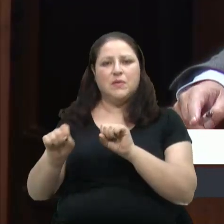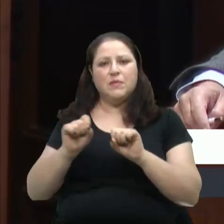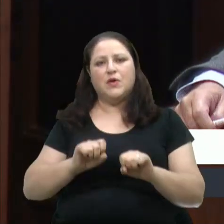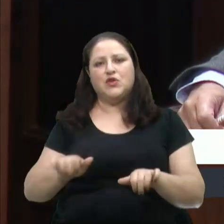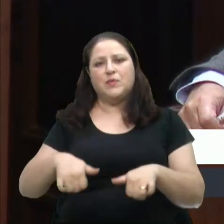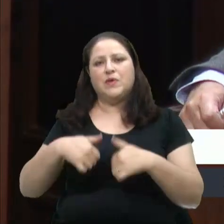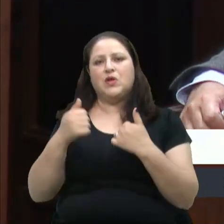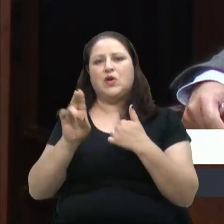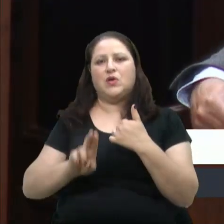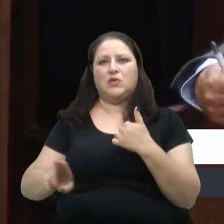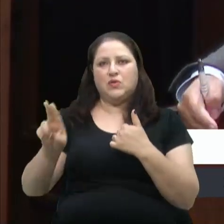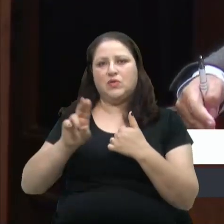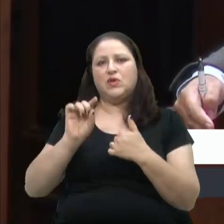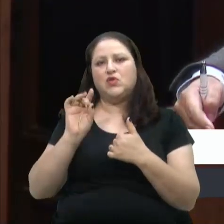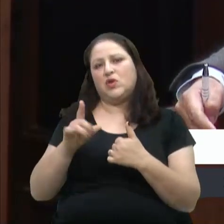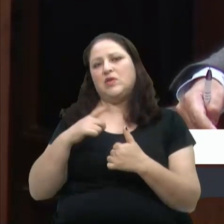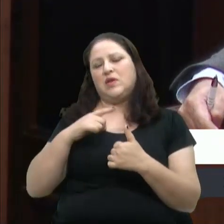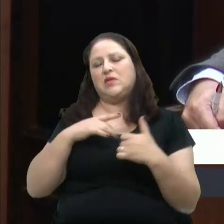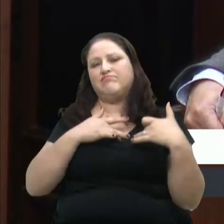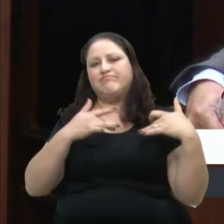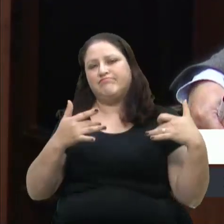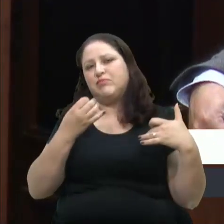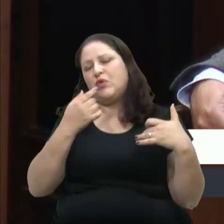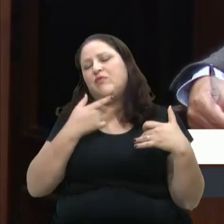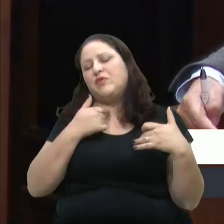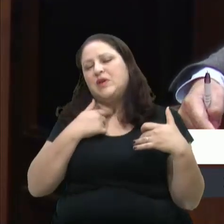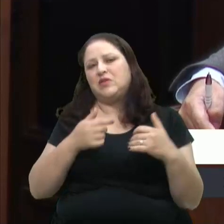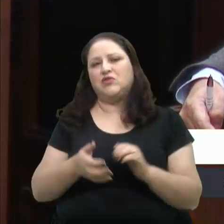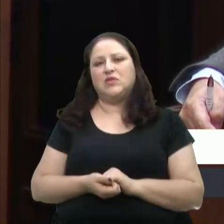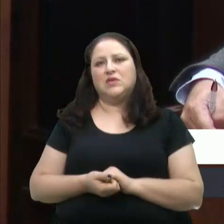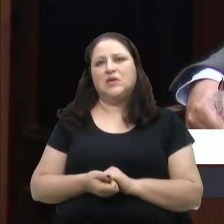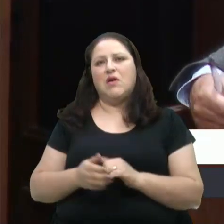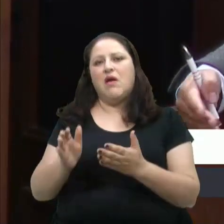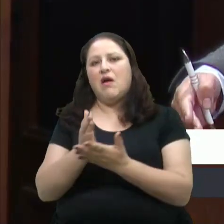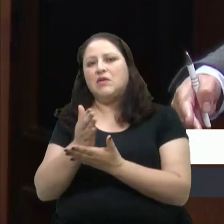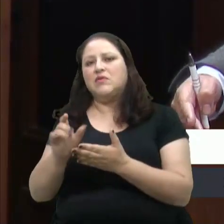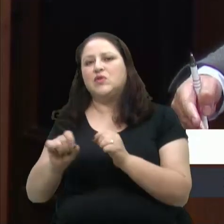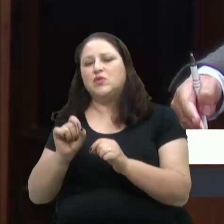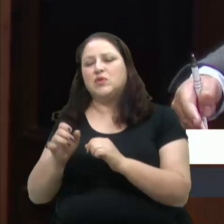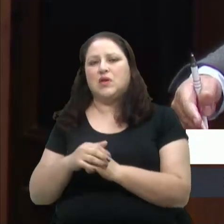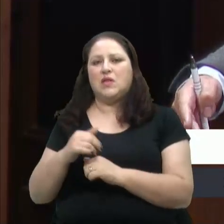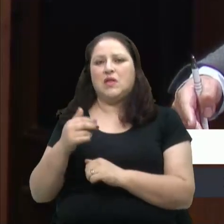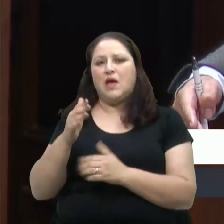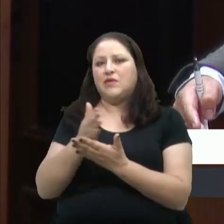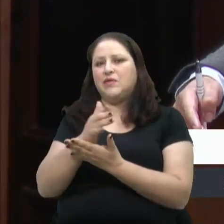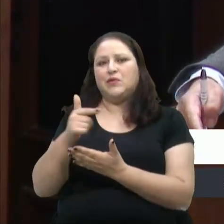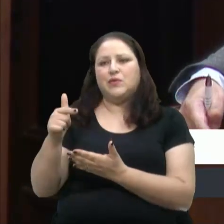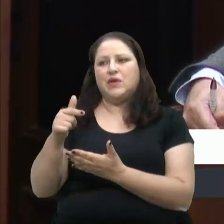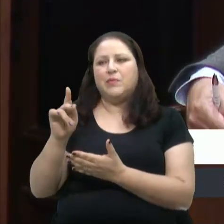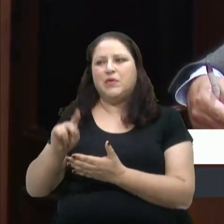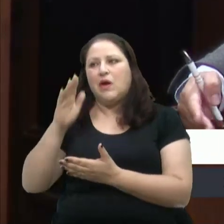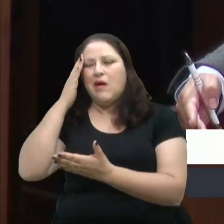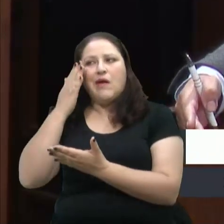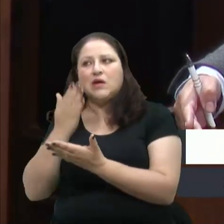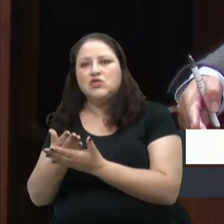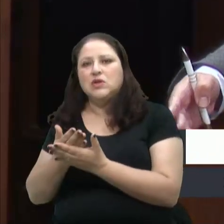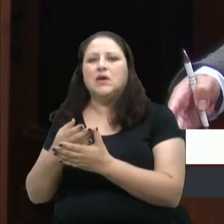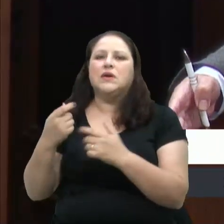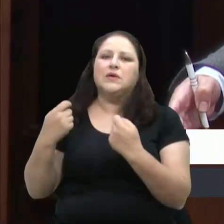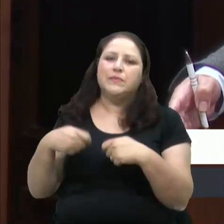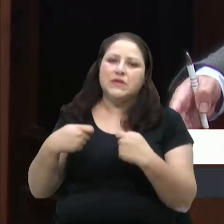melhor utilizados apenas com boa vontade né Às vezes a gente o que não acontece por convicção a gente tem que fazer